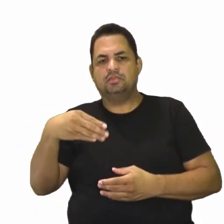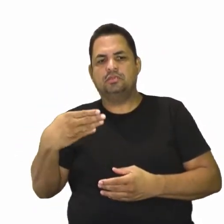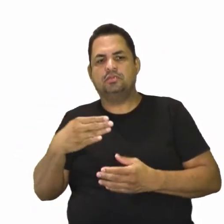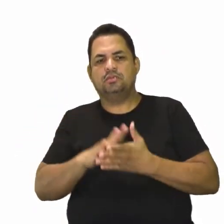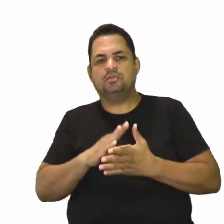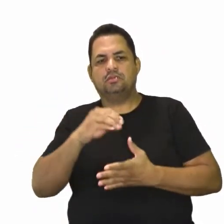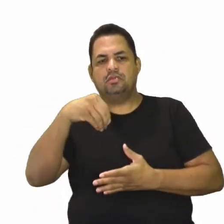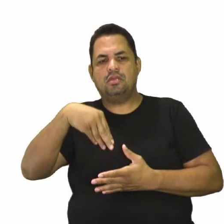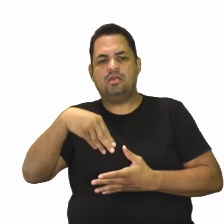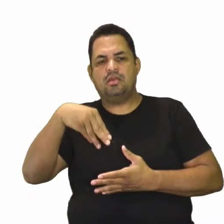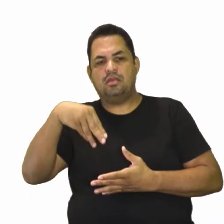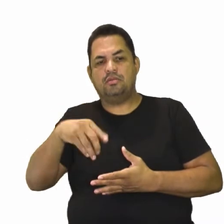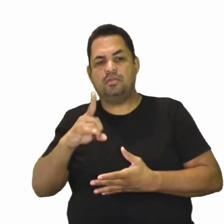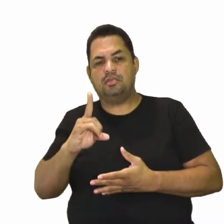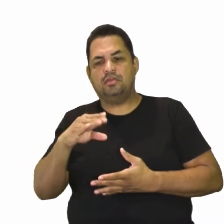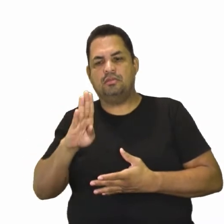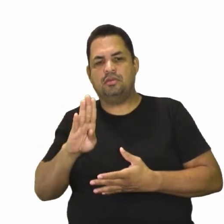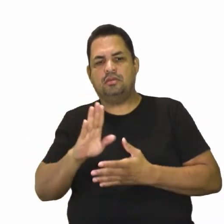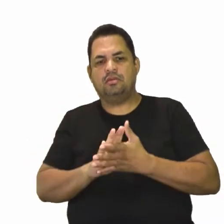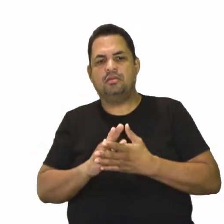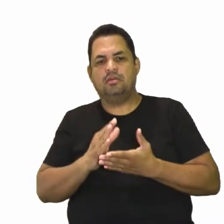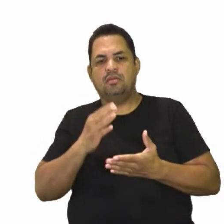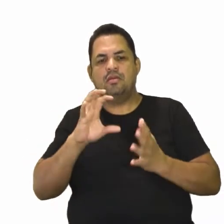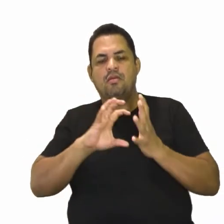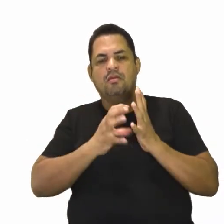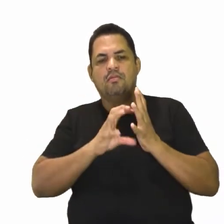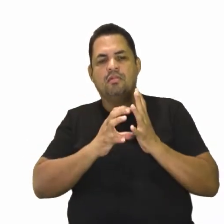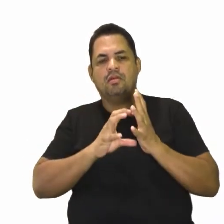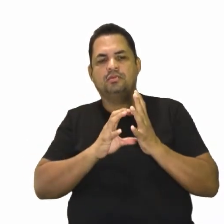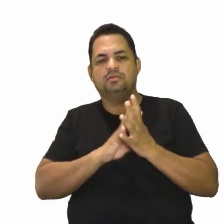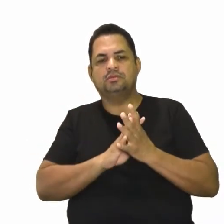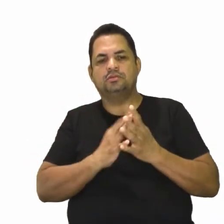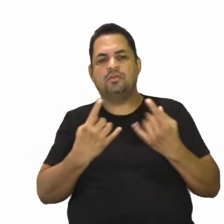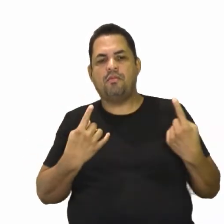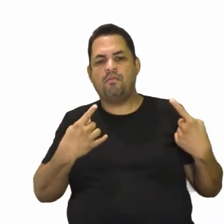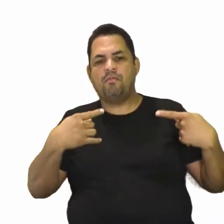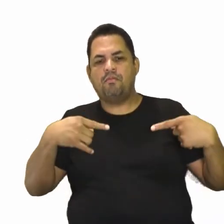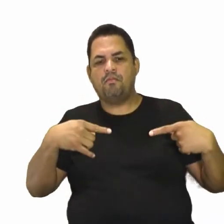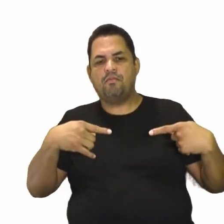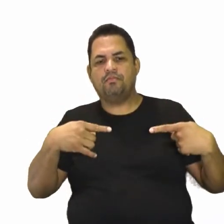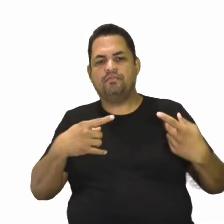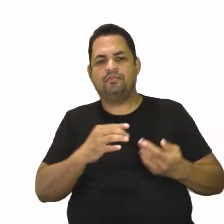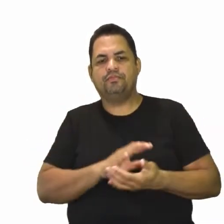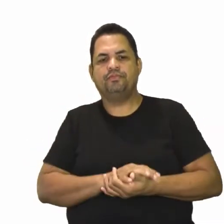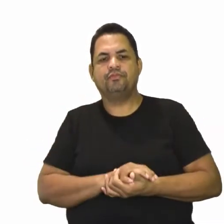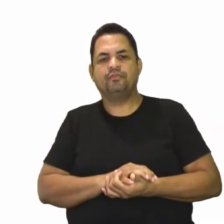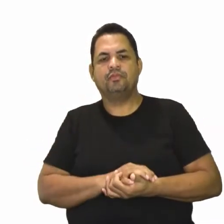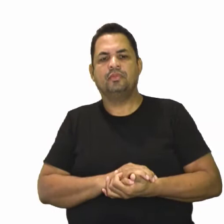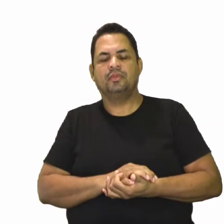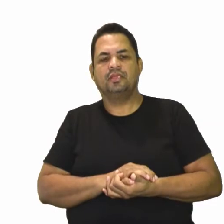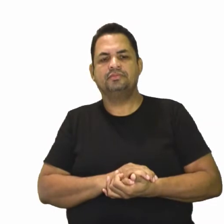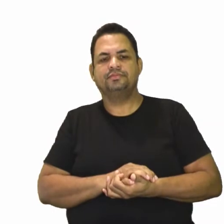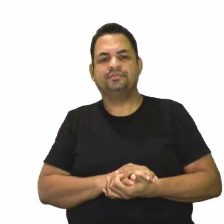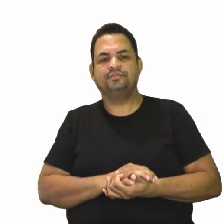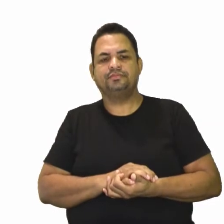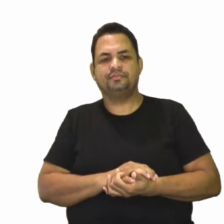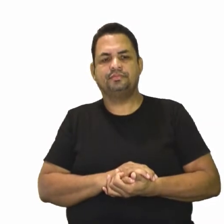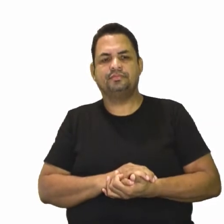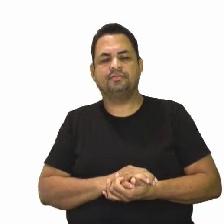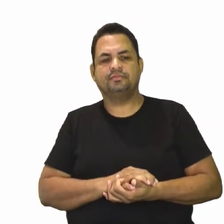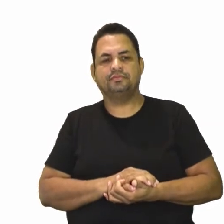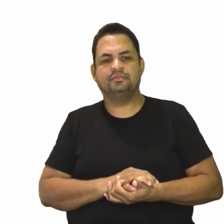que era o partido de oposição, MDB, grava esse nome aí. Mobilização da Democracia Brasileira